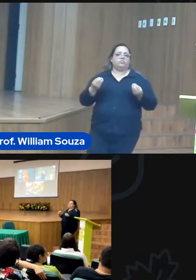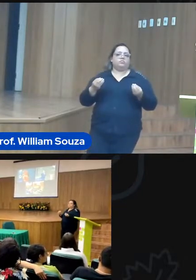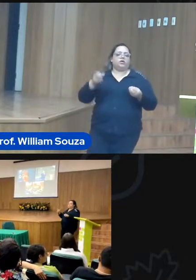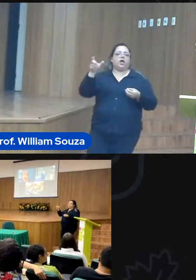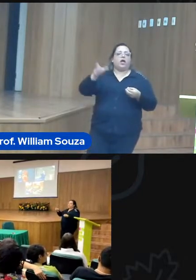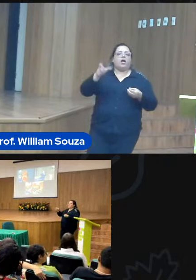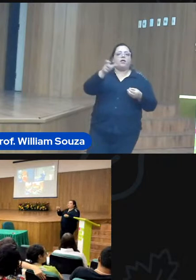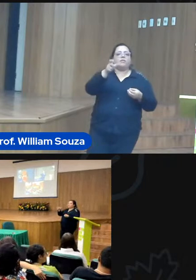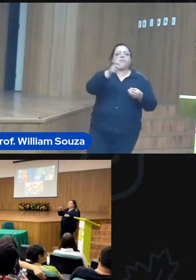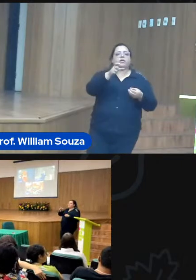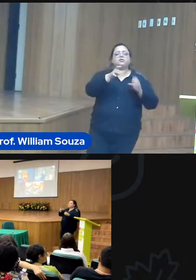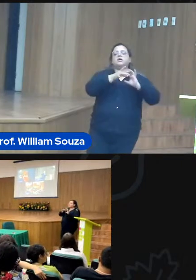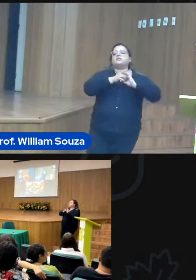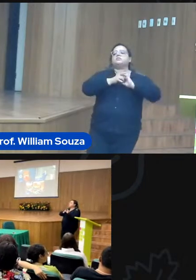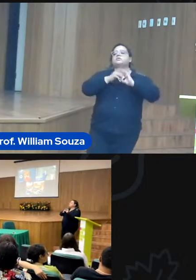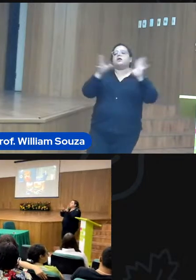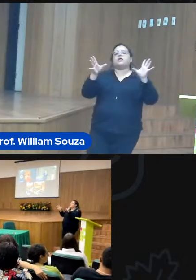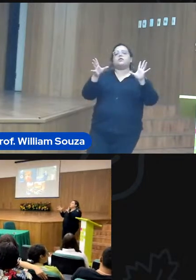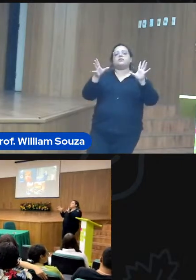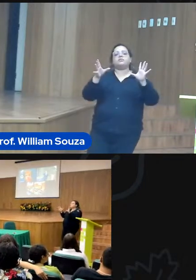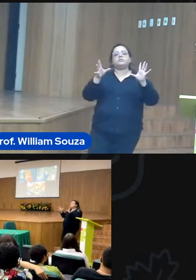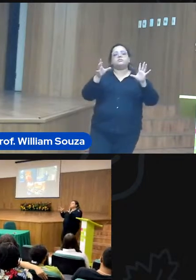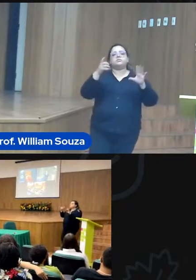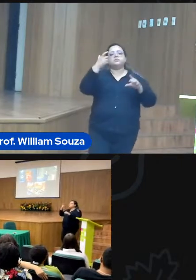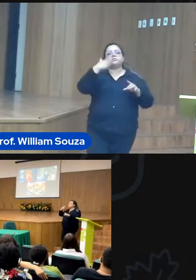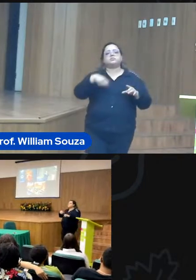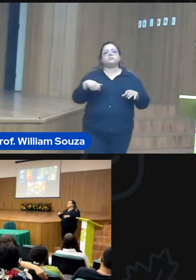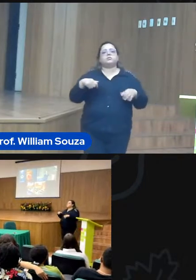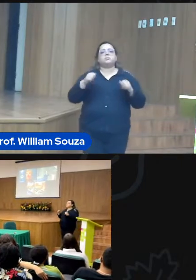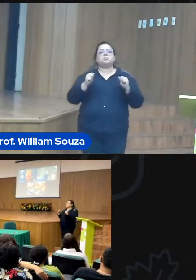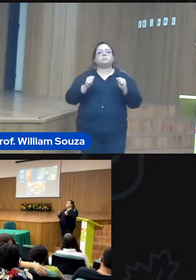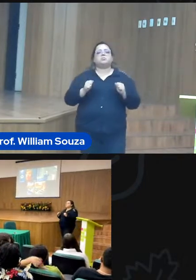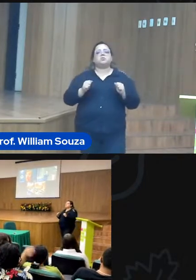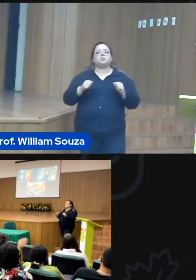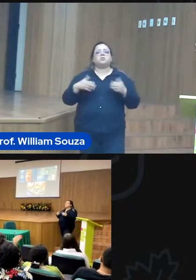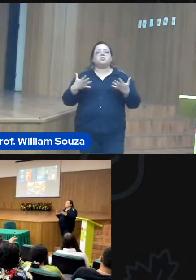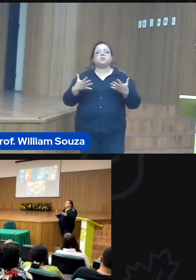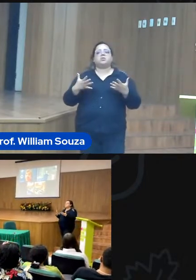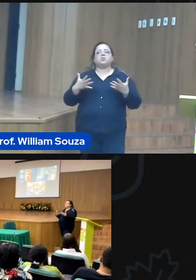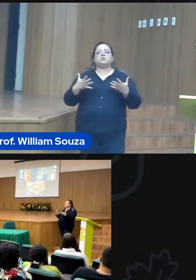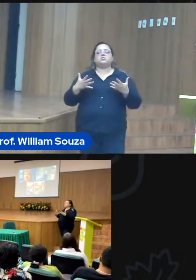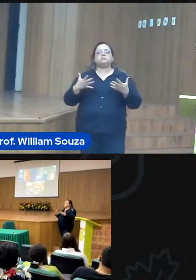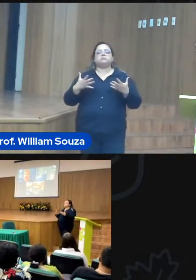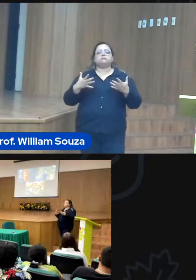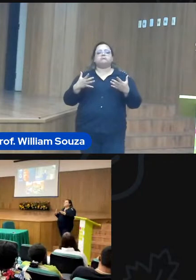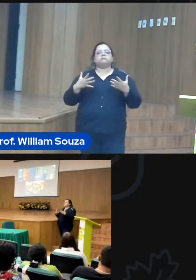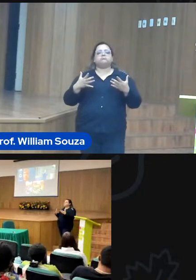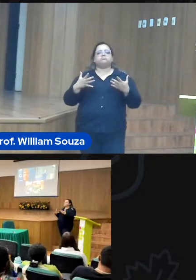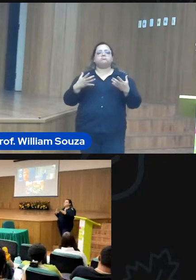Como que a liberdade do ser pode implicar